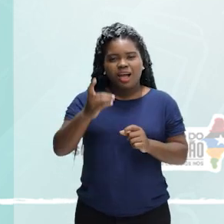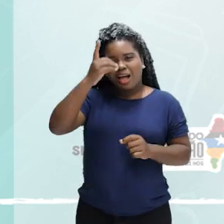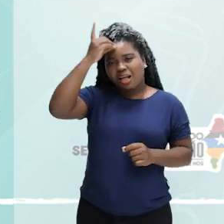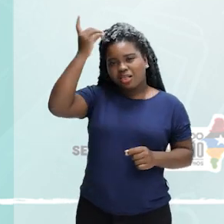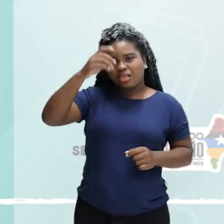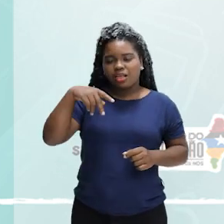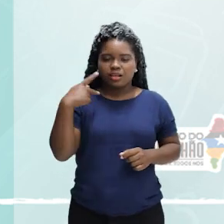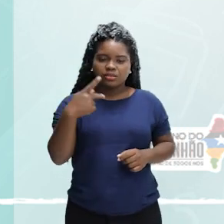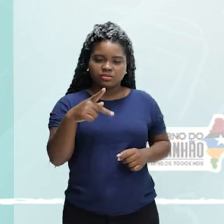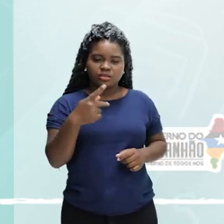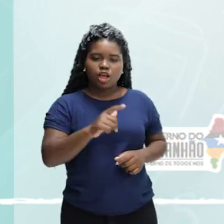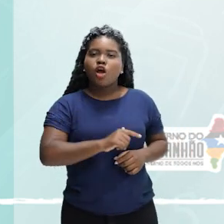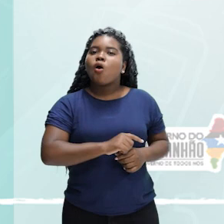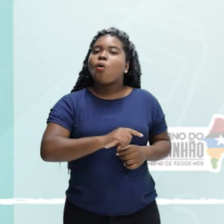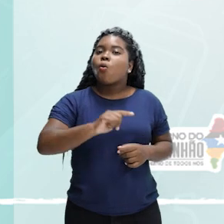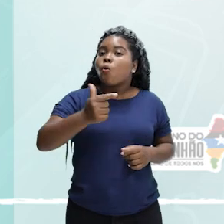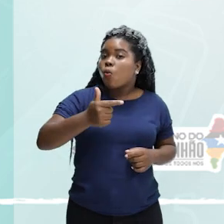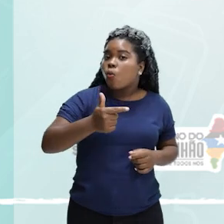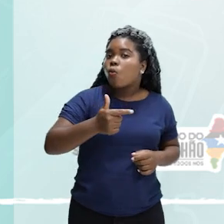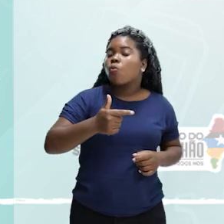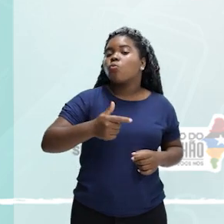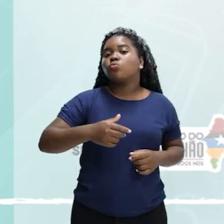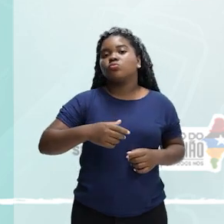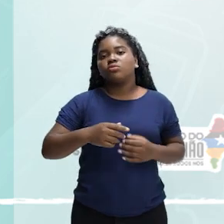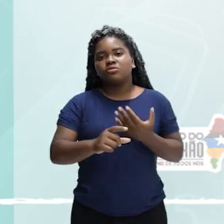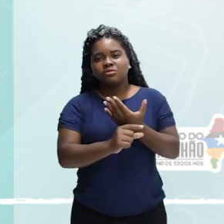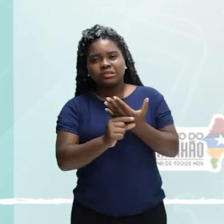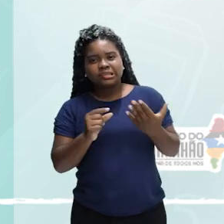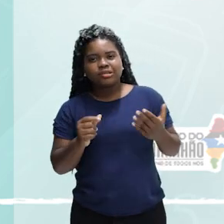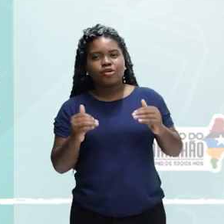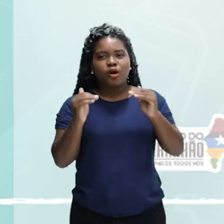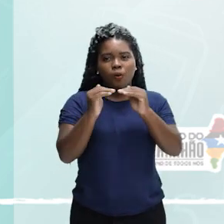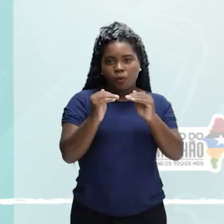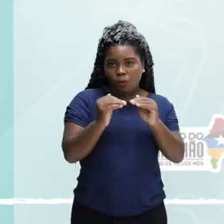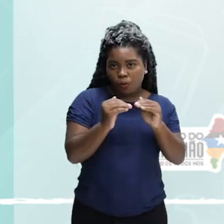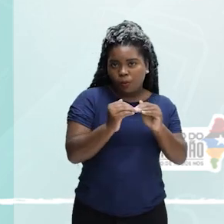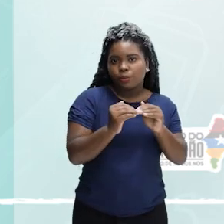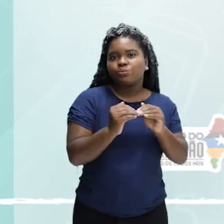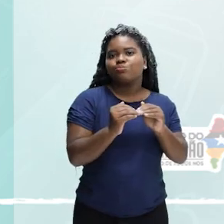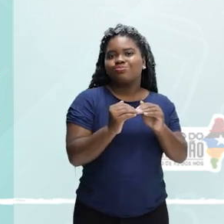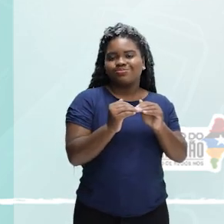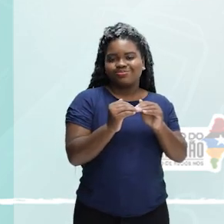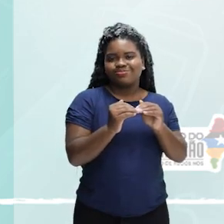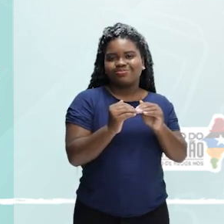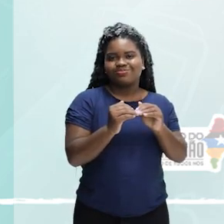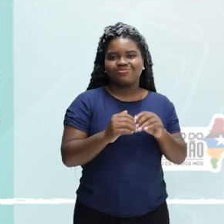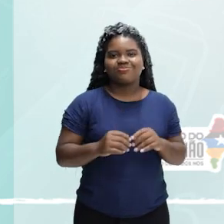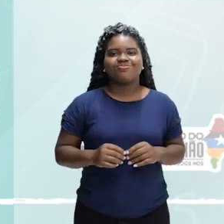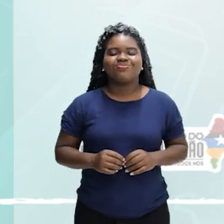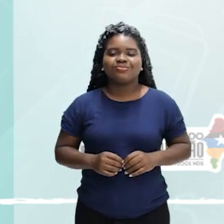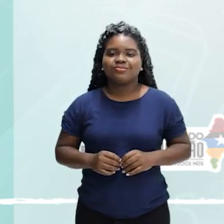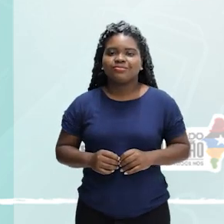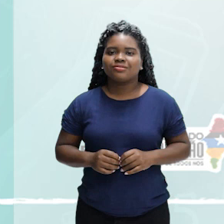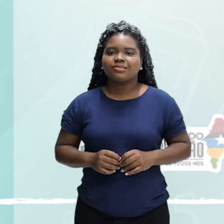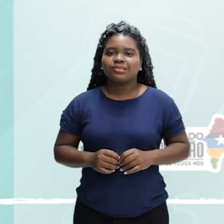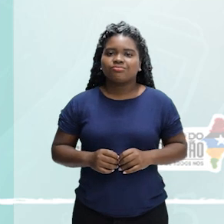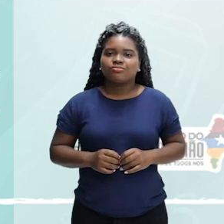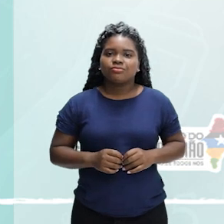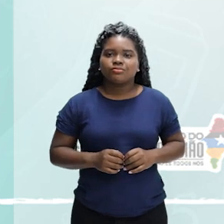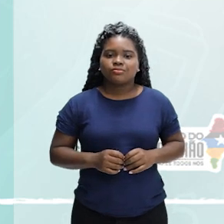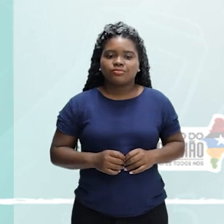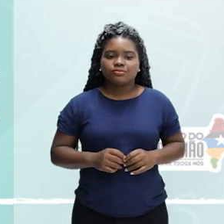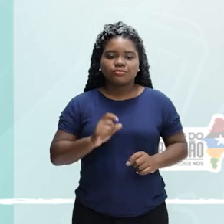ideia dela, outros autores também do século XX concordam, como o Gramsci, por exemplo, o italiano, ela vai dizer o seguinte,